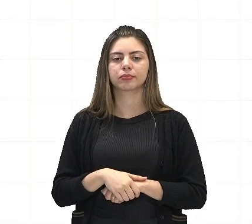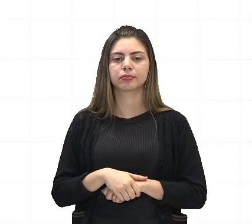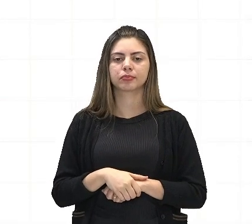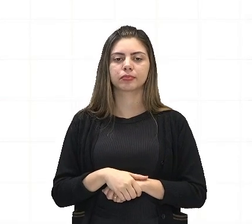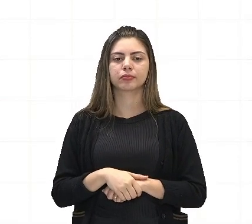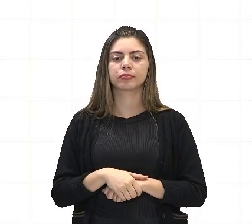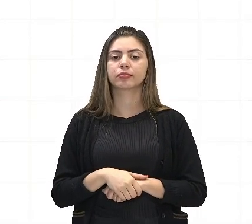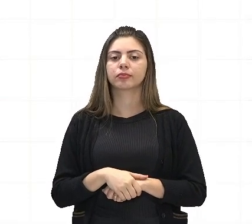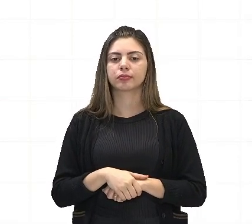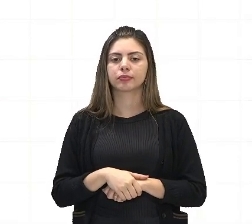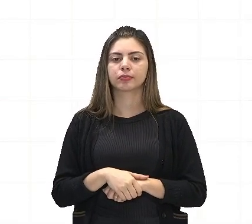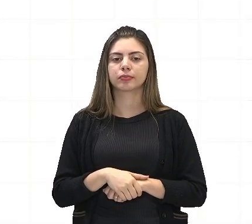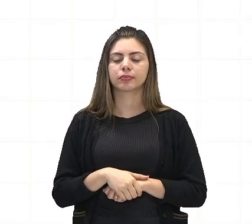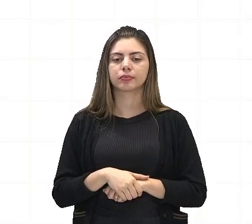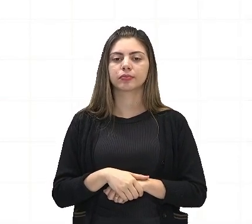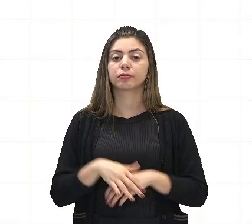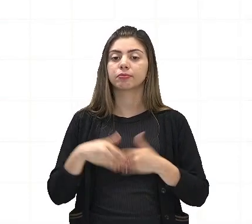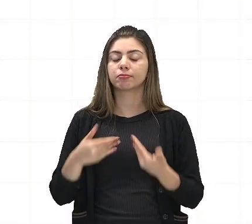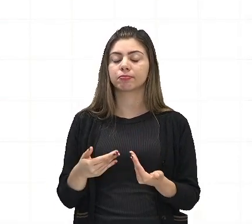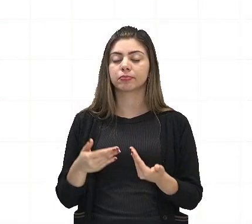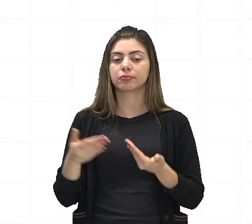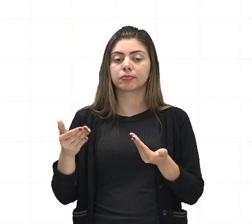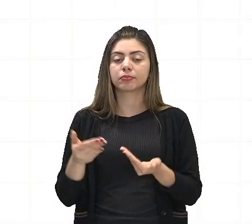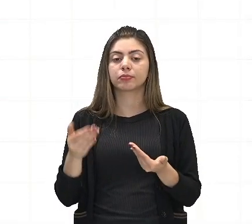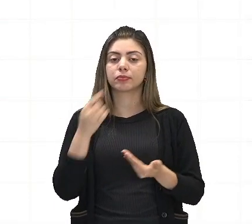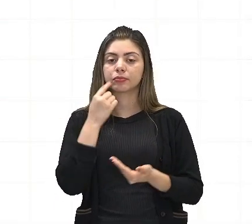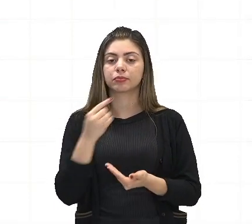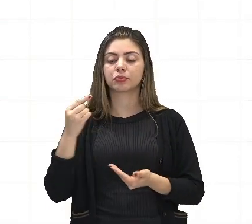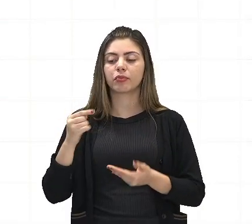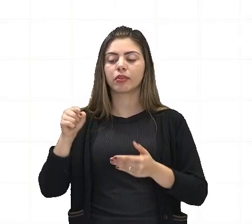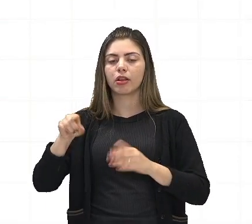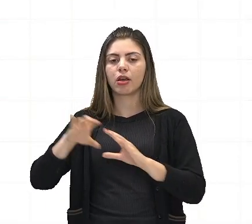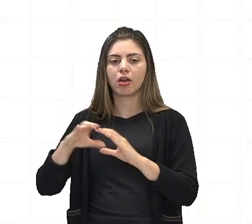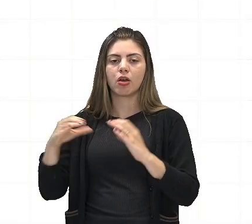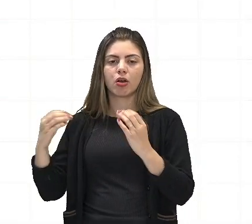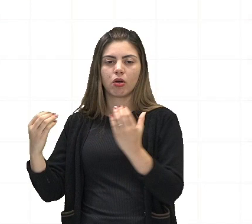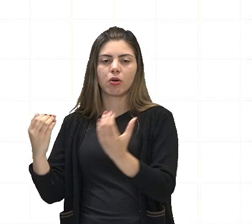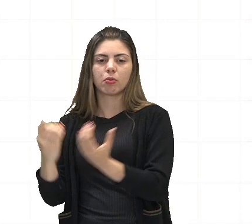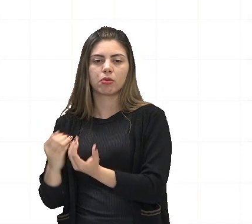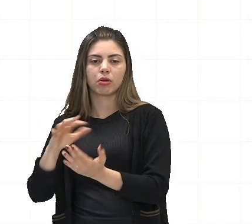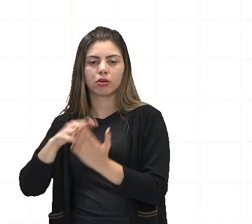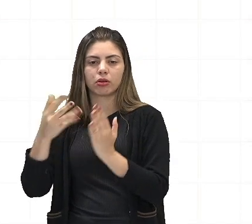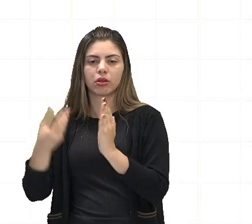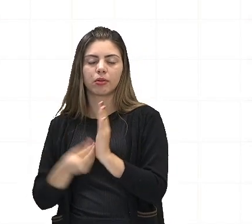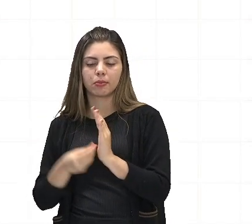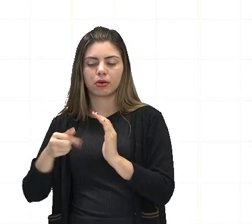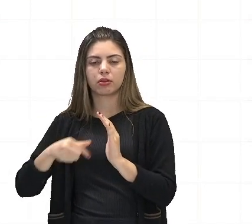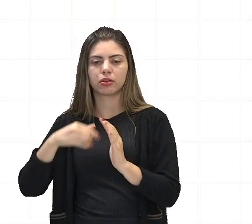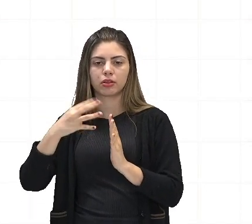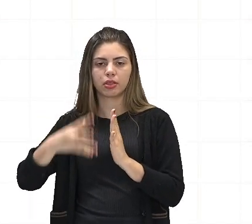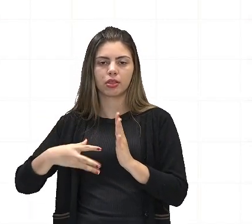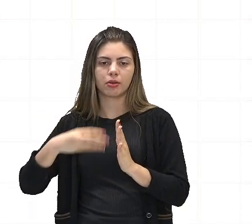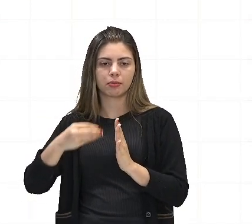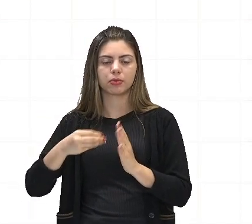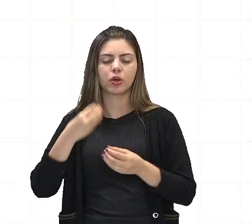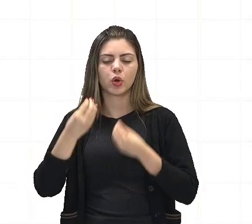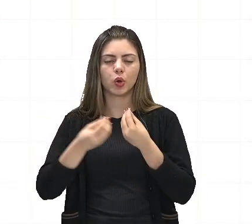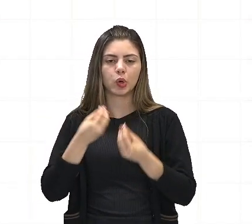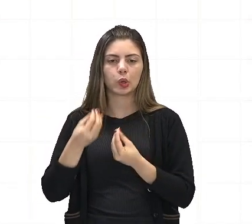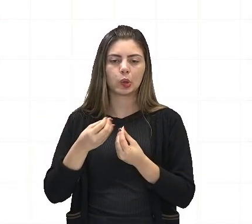aí o reconhecimento de comunidades quilombolas na Amazônia. Vamos observar aí, né, o processo